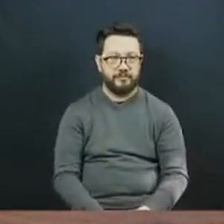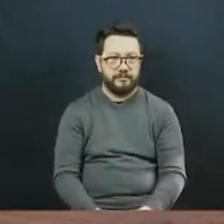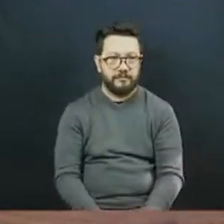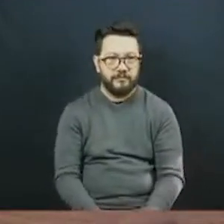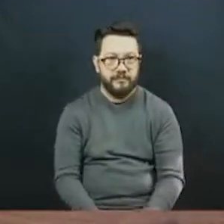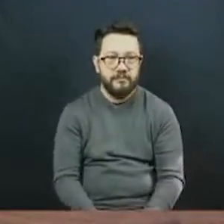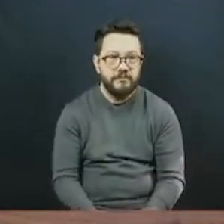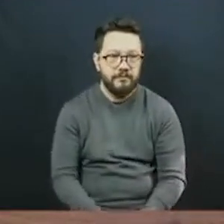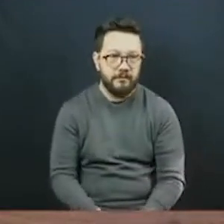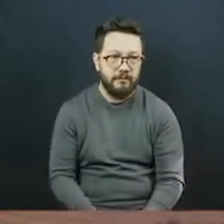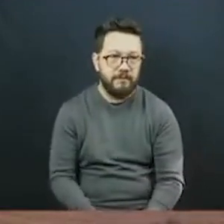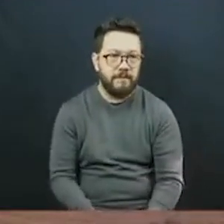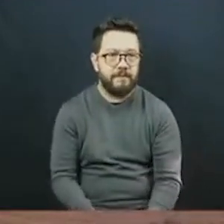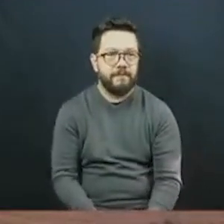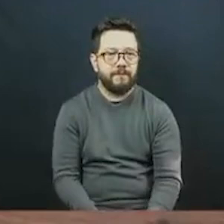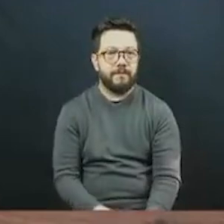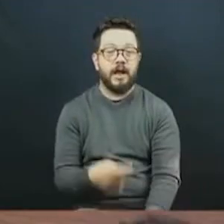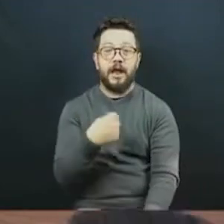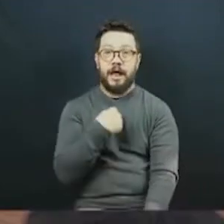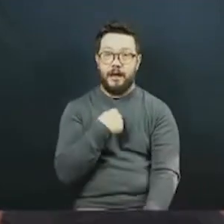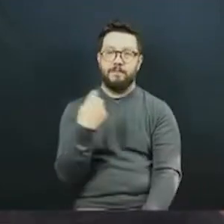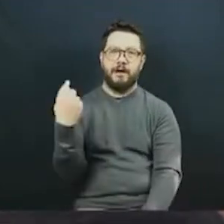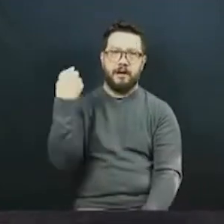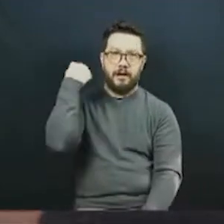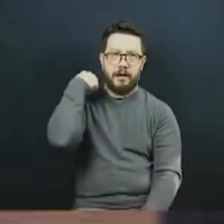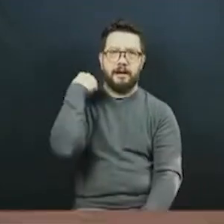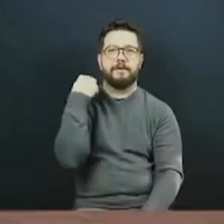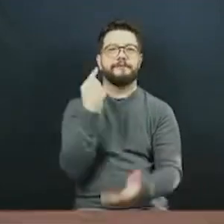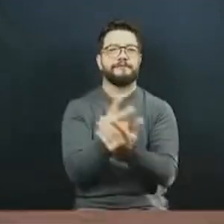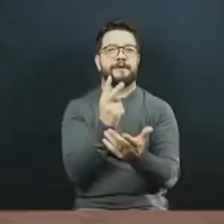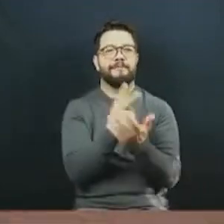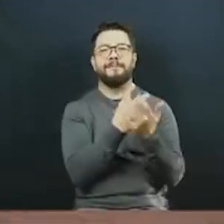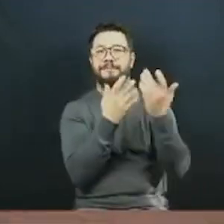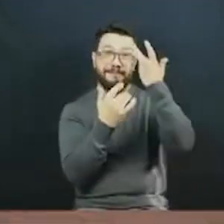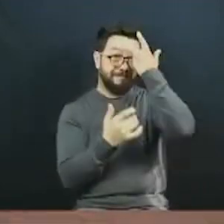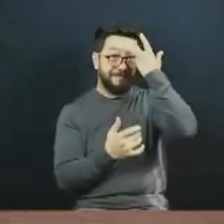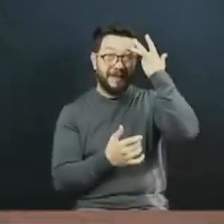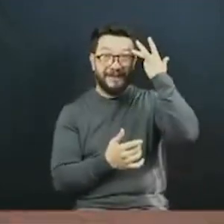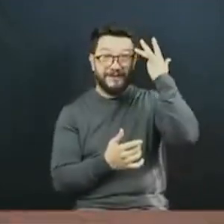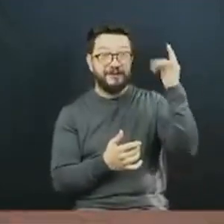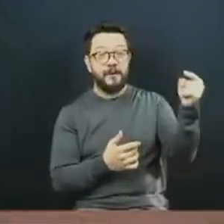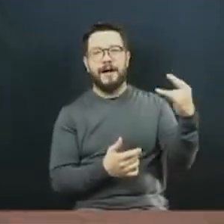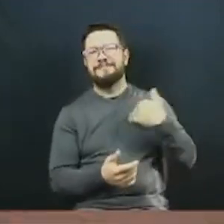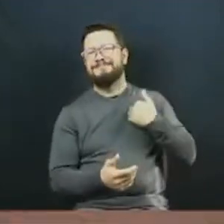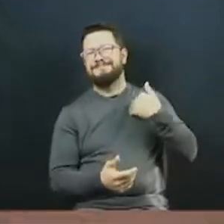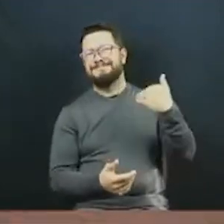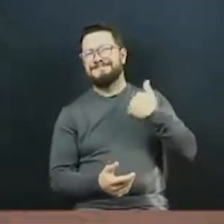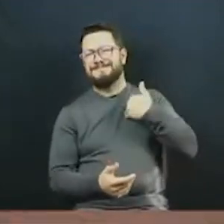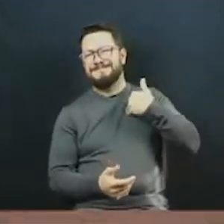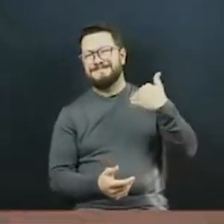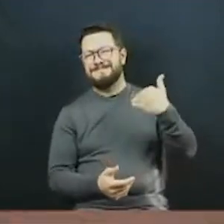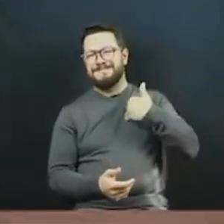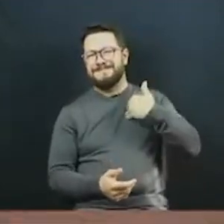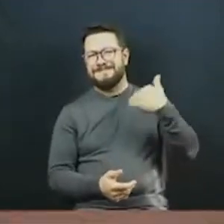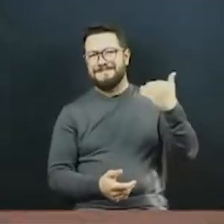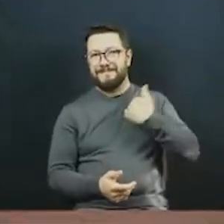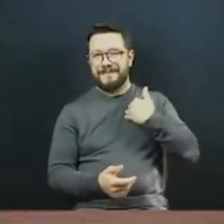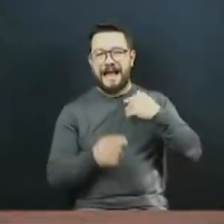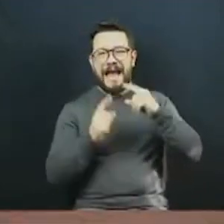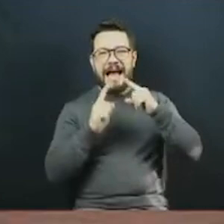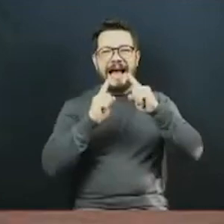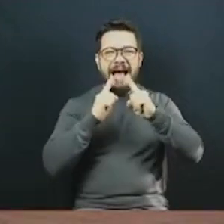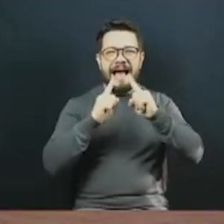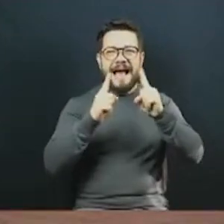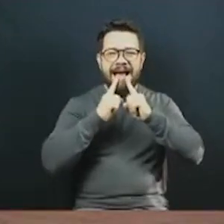do meu mandato, eu recebo reclamações e demandas da população e tenho aqui, desde o início, cobrado